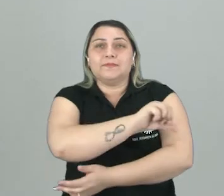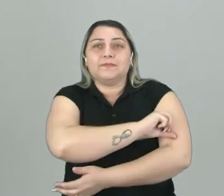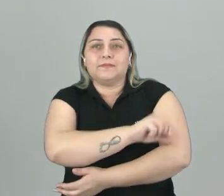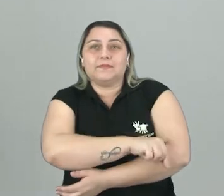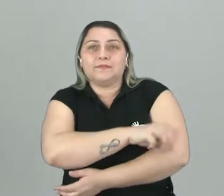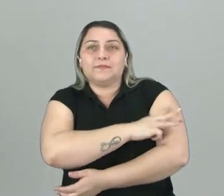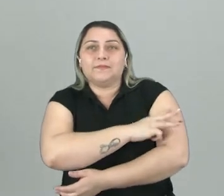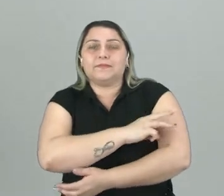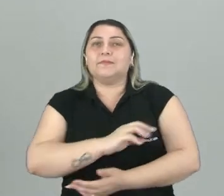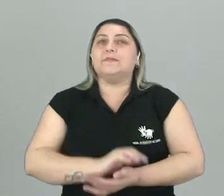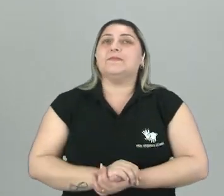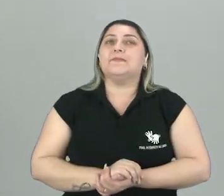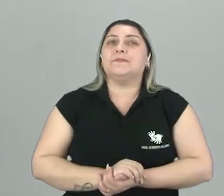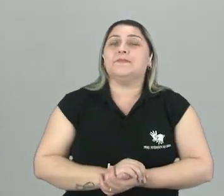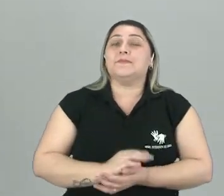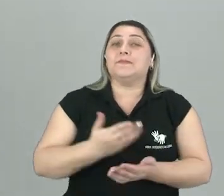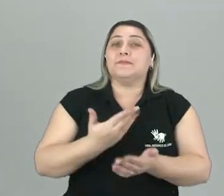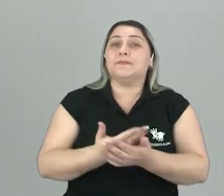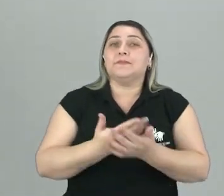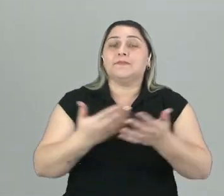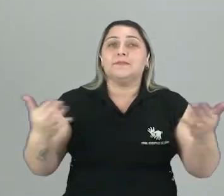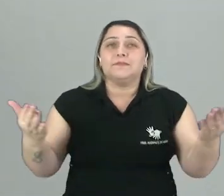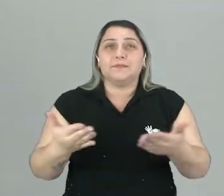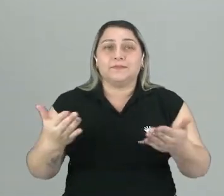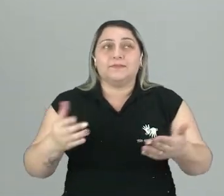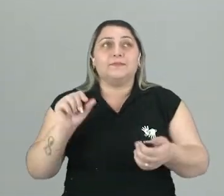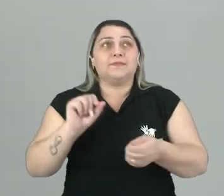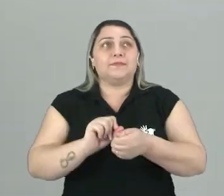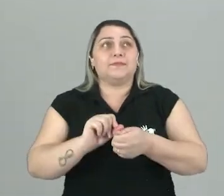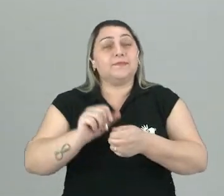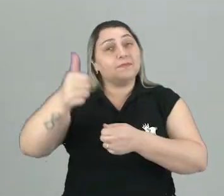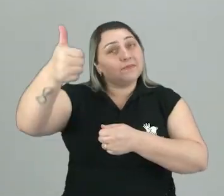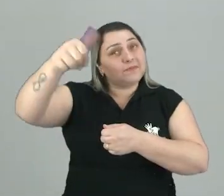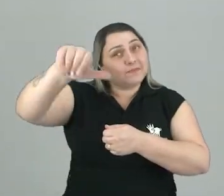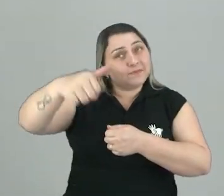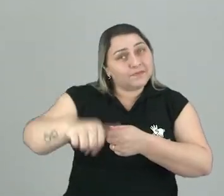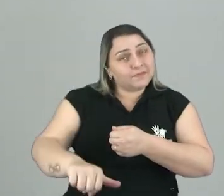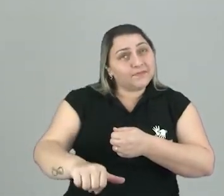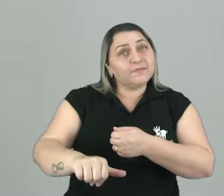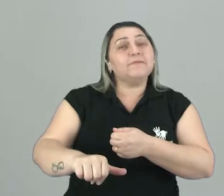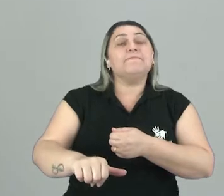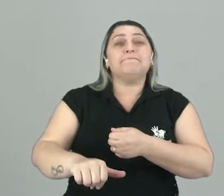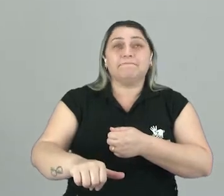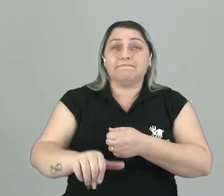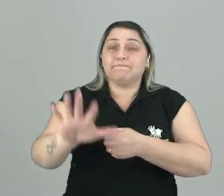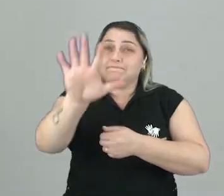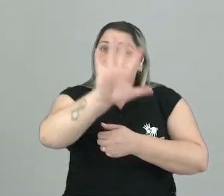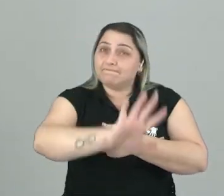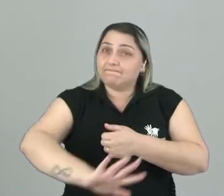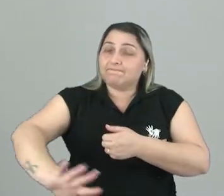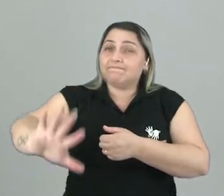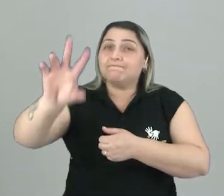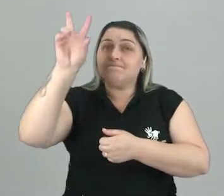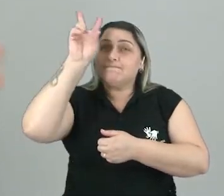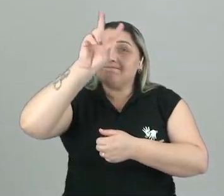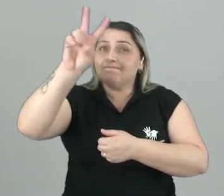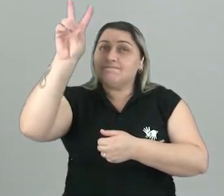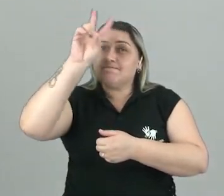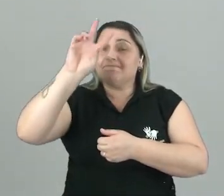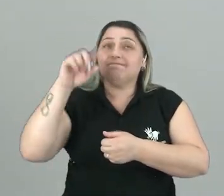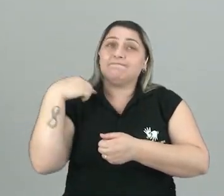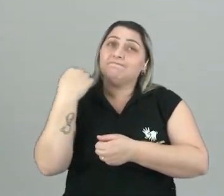ano do ensino fundamental. Na aula de hoje, a gente vai fazer uma análise de um aspecto geral da história